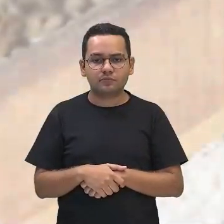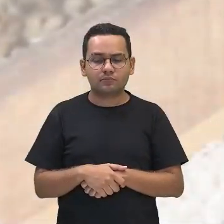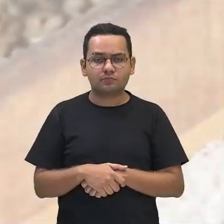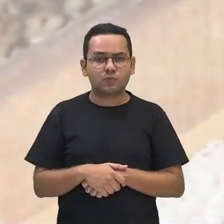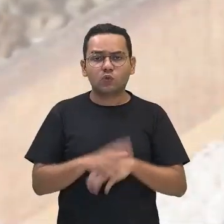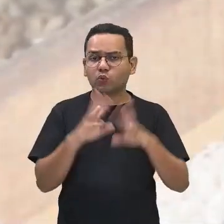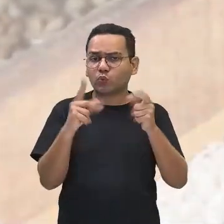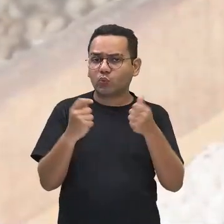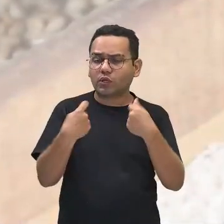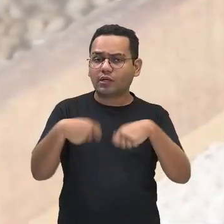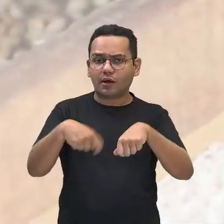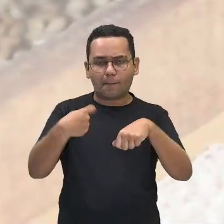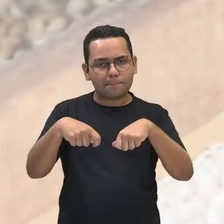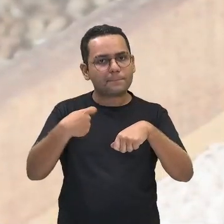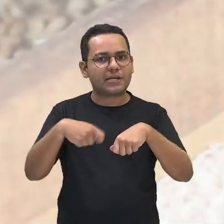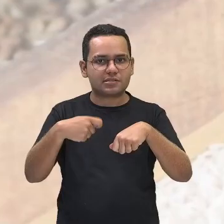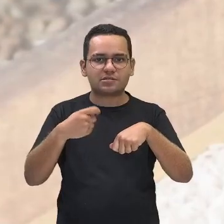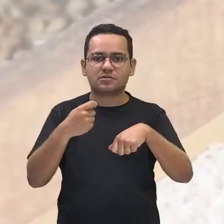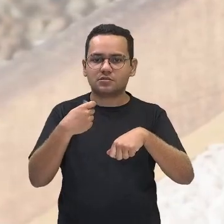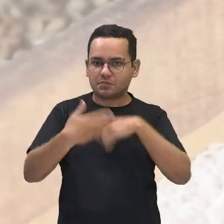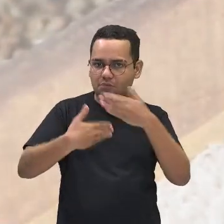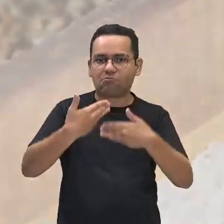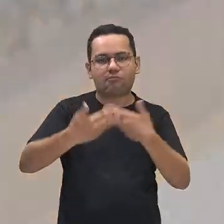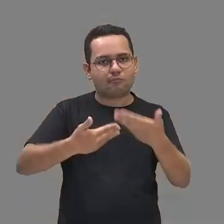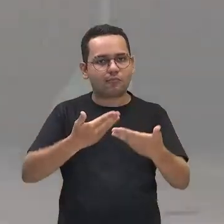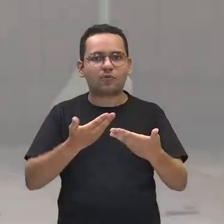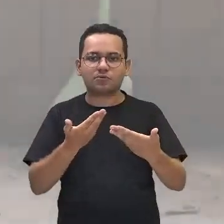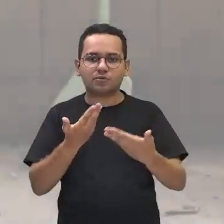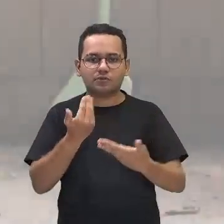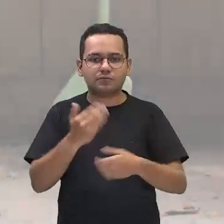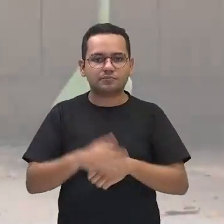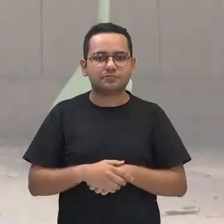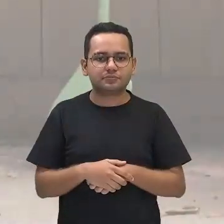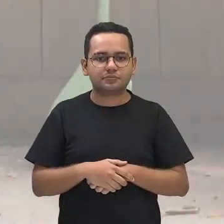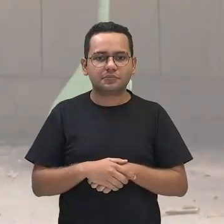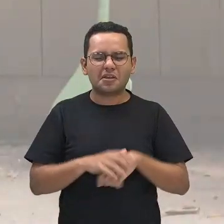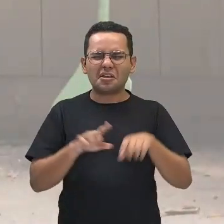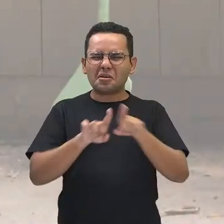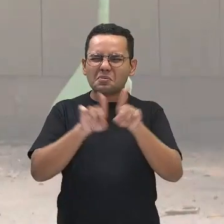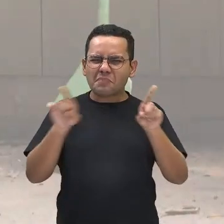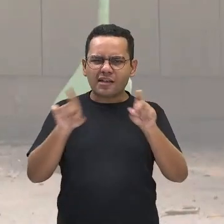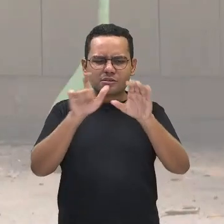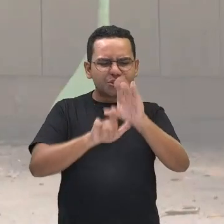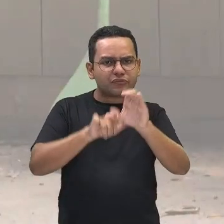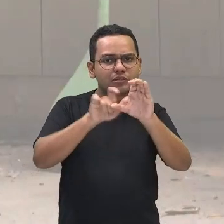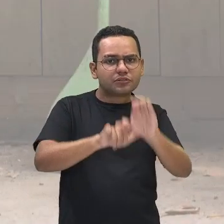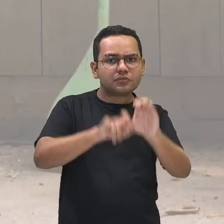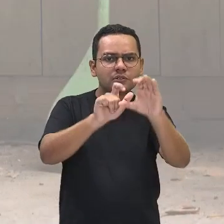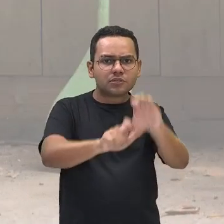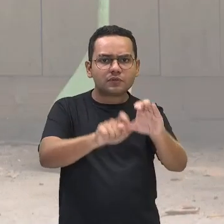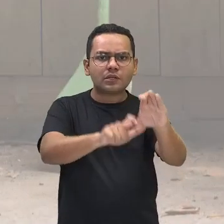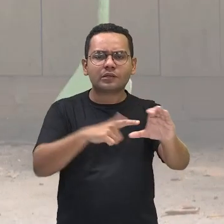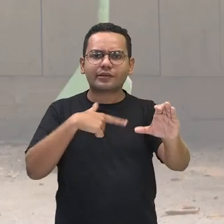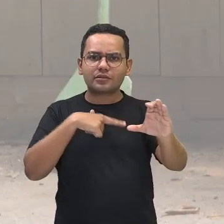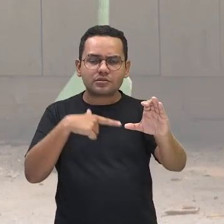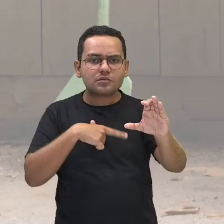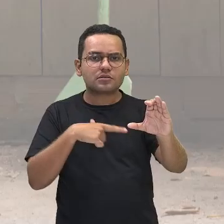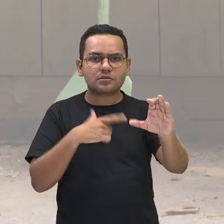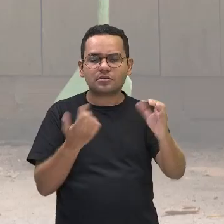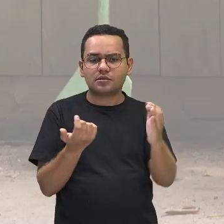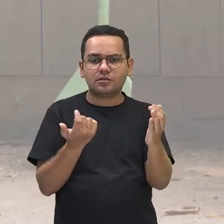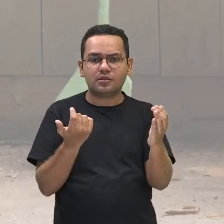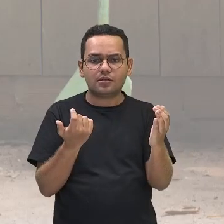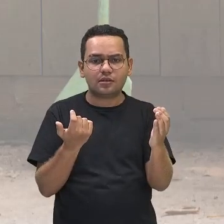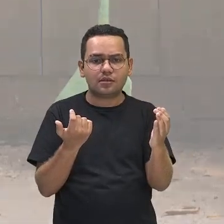que ele pudesse ali sobreviver. E essa onda de endividamento, essa dependência que o seringueiro, que muitas das vezes